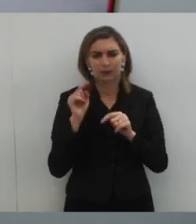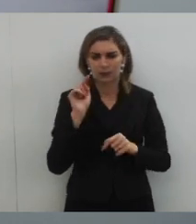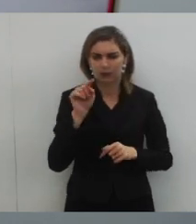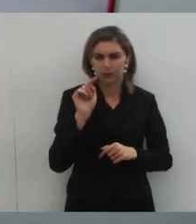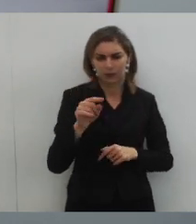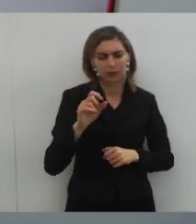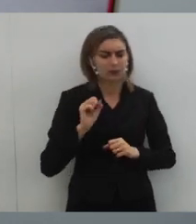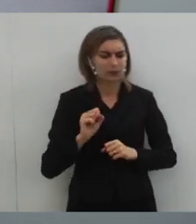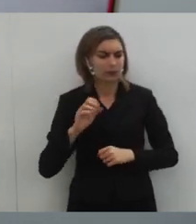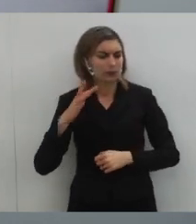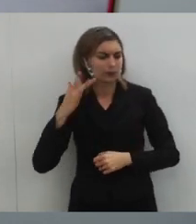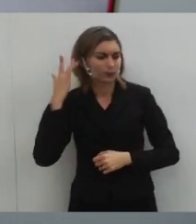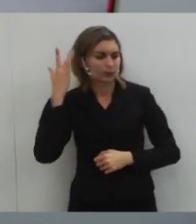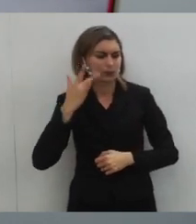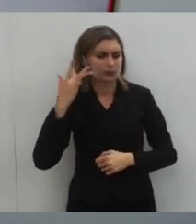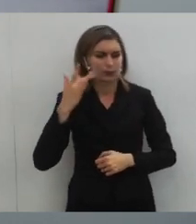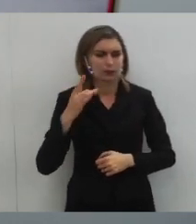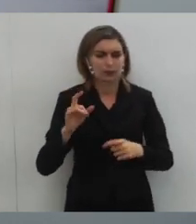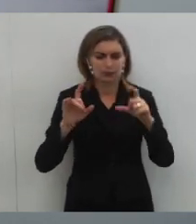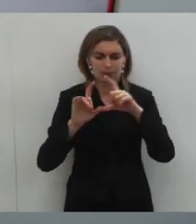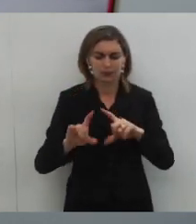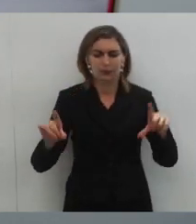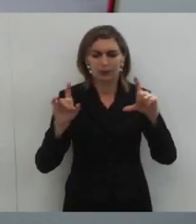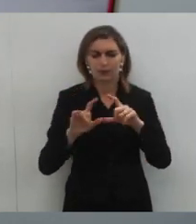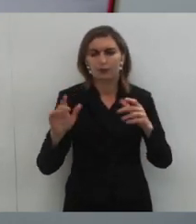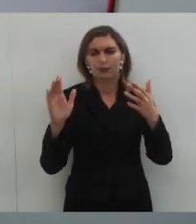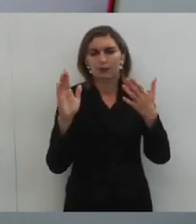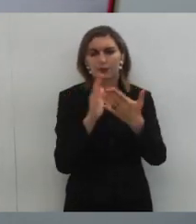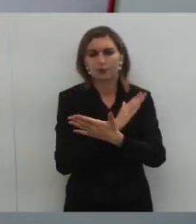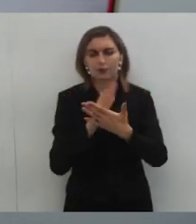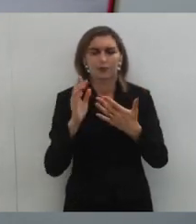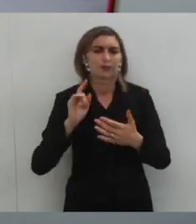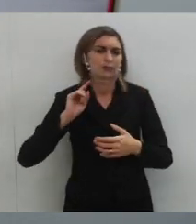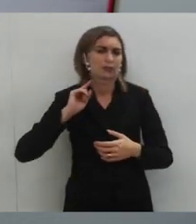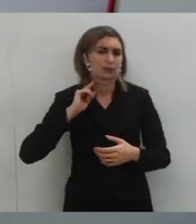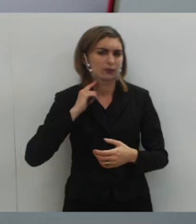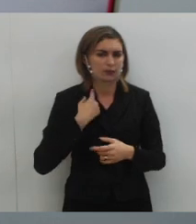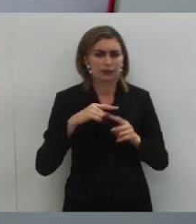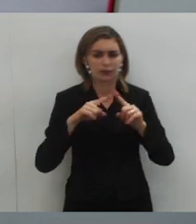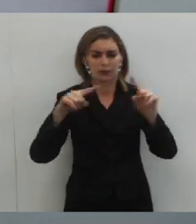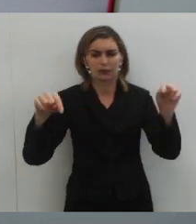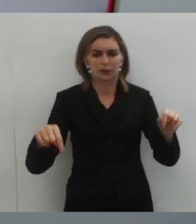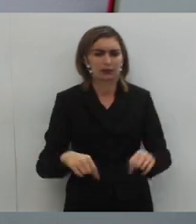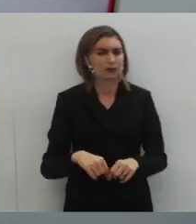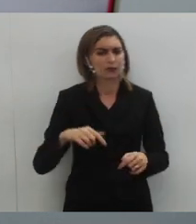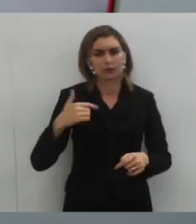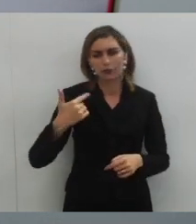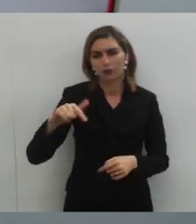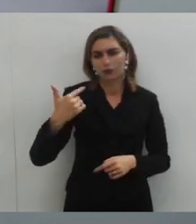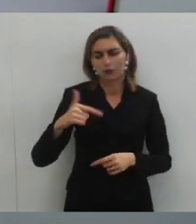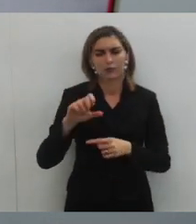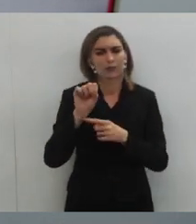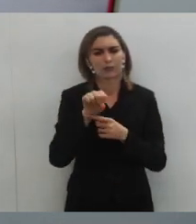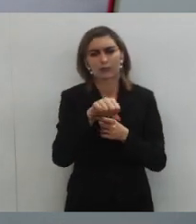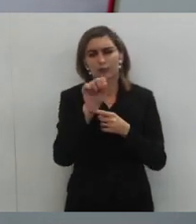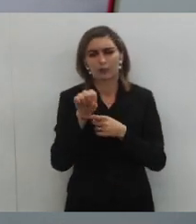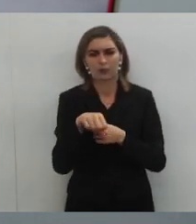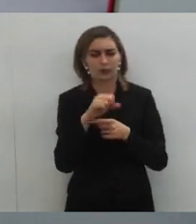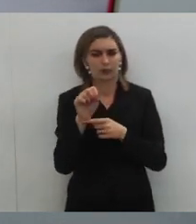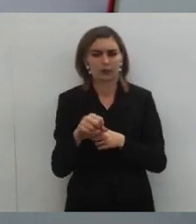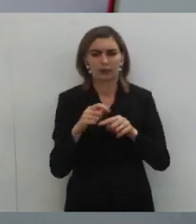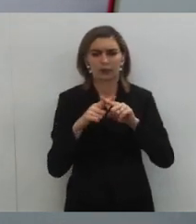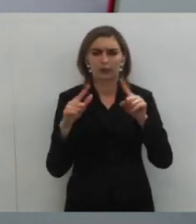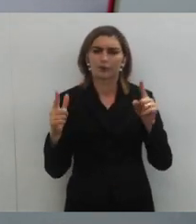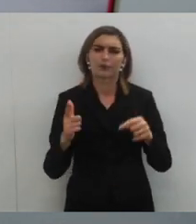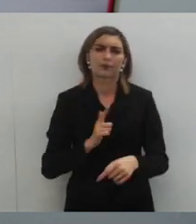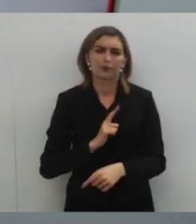pode achar que diante desta oração, alguém sujou a sala, não tem sujeito. Mas